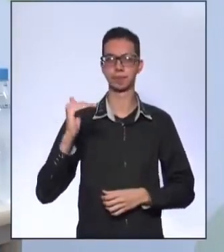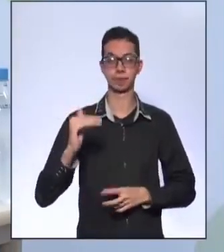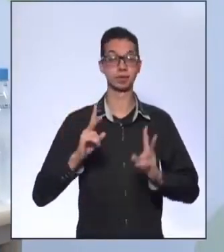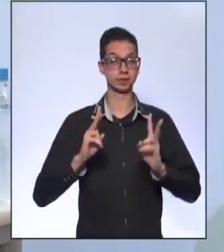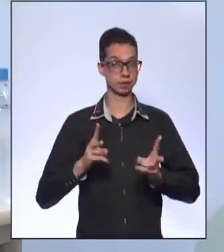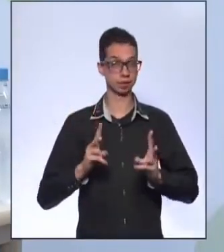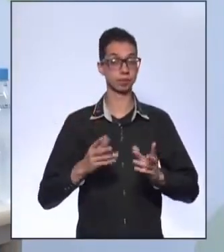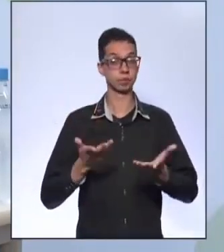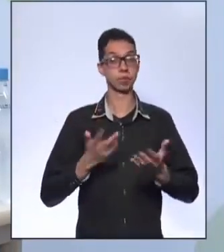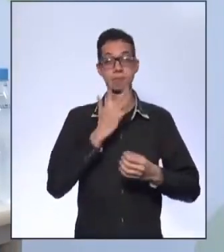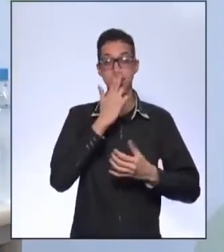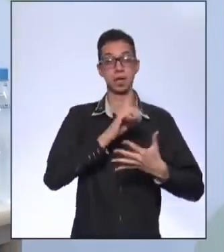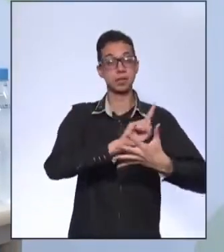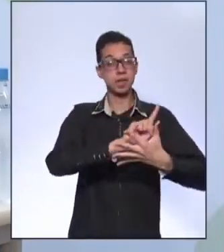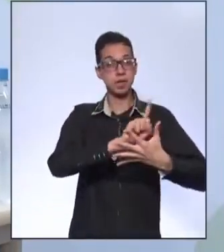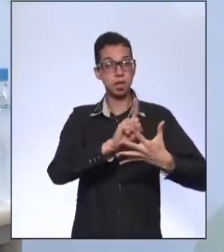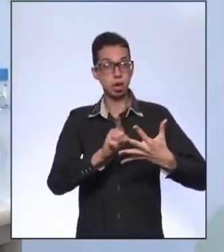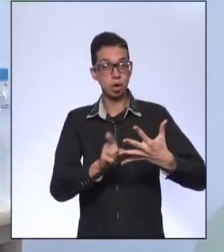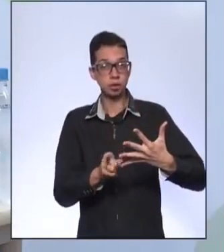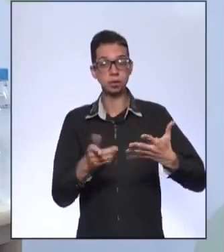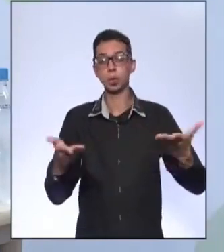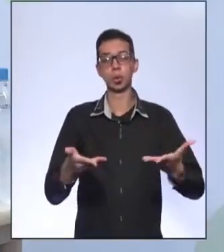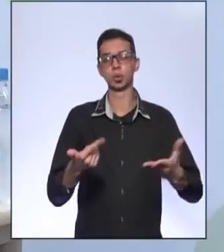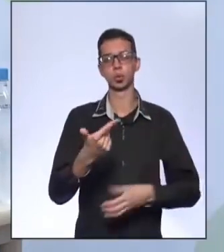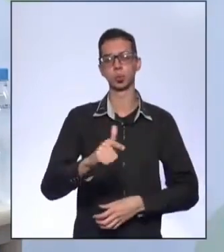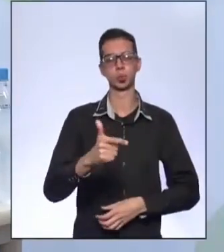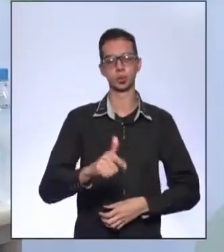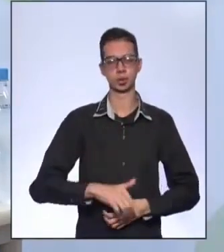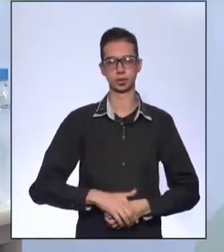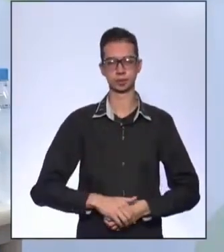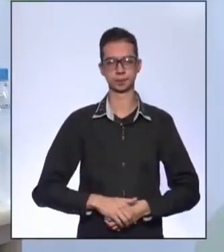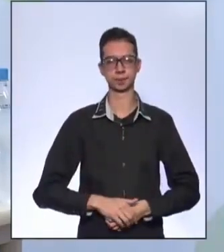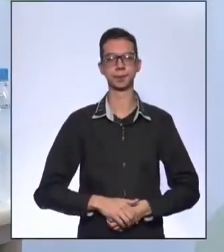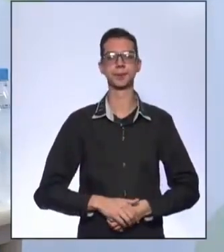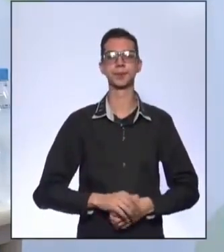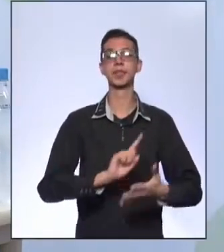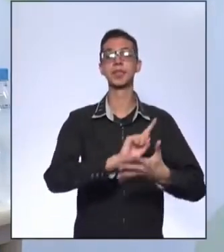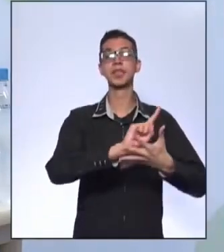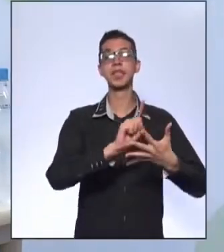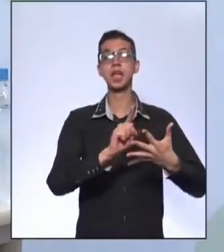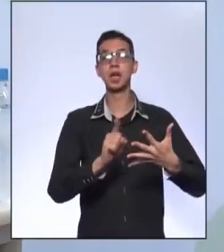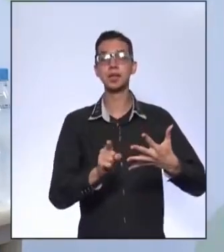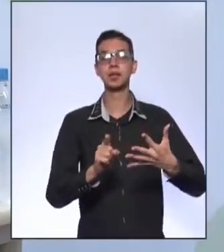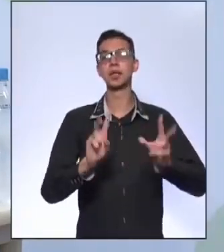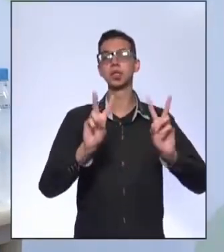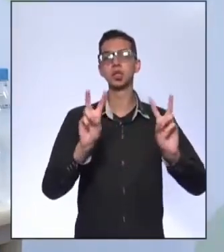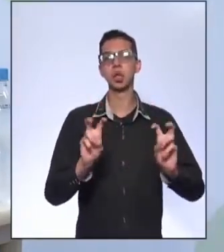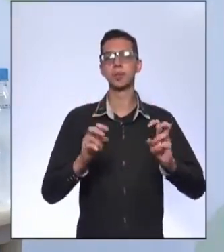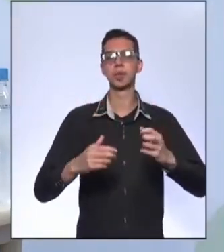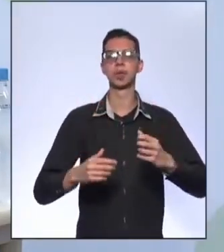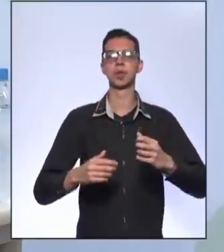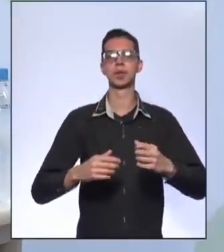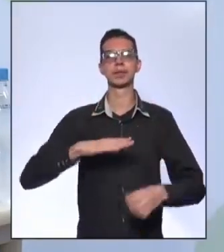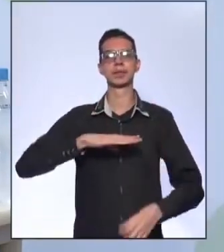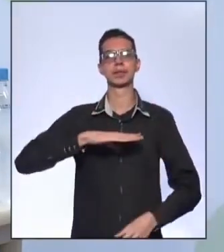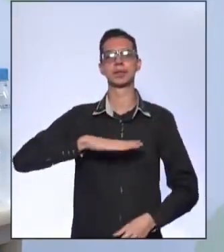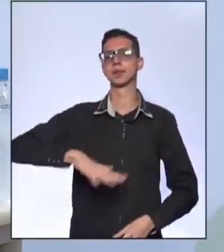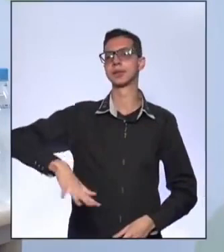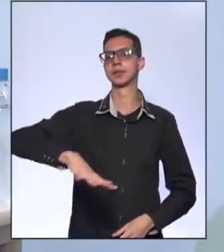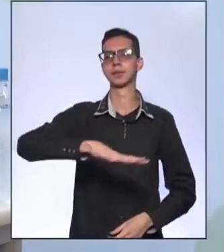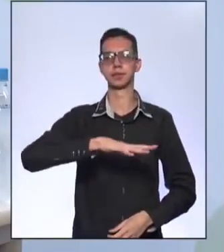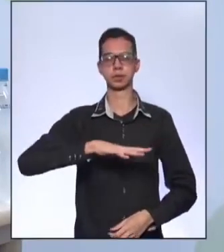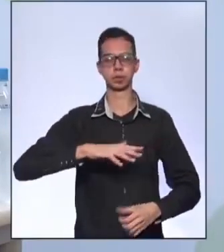demonstrava uma hierarquia hoje já não tem mais esse processo de e acho que hierarquia urbana A então é uma questão de